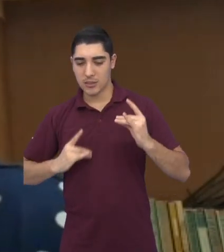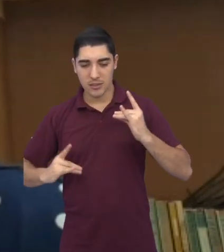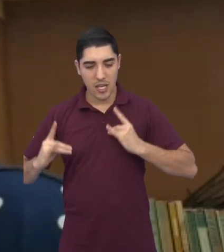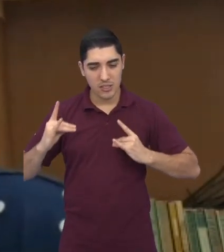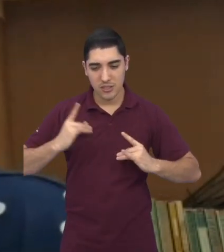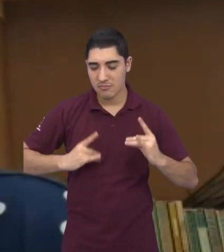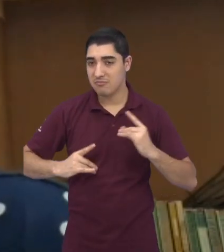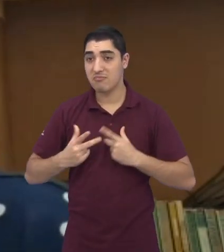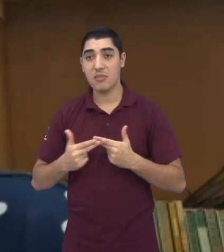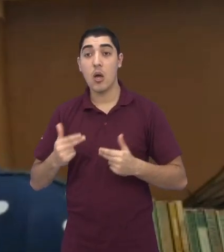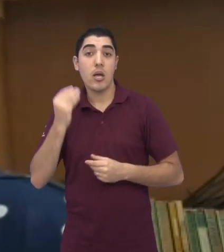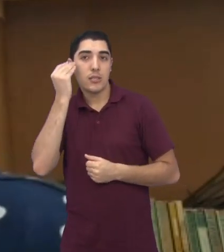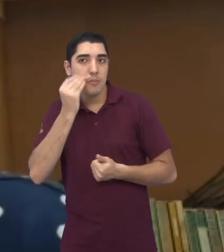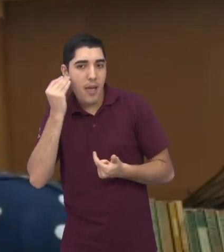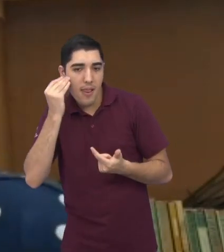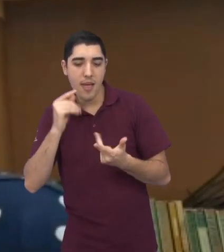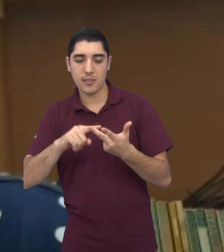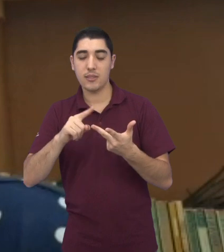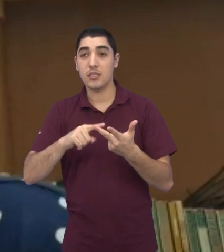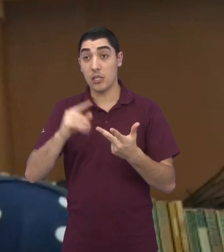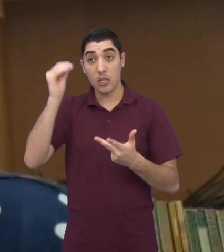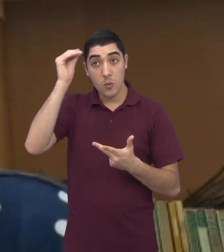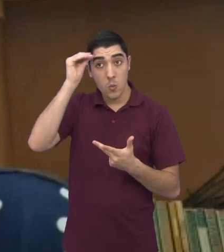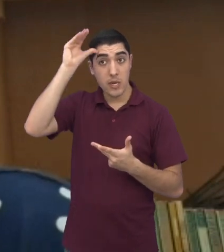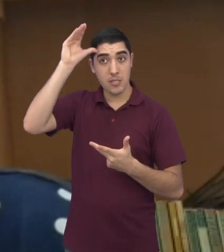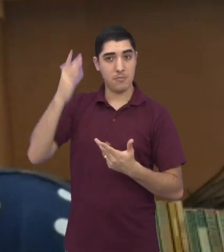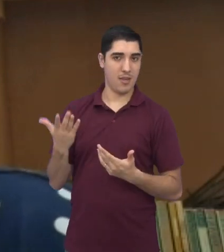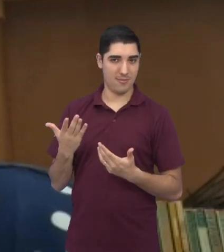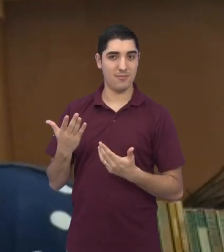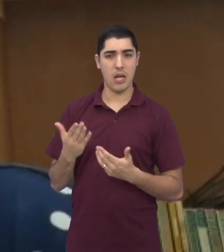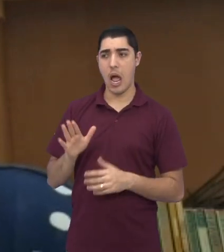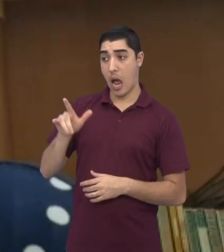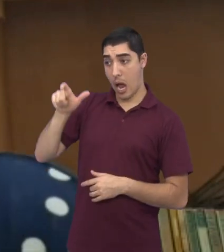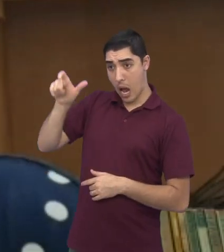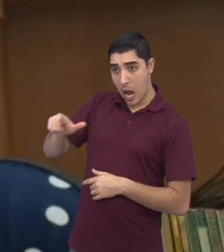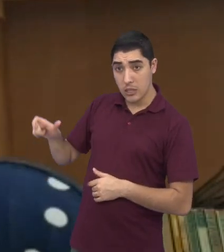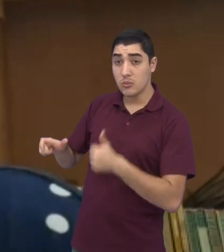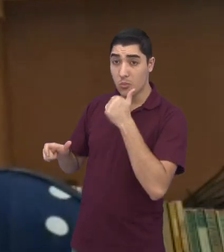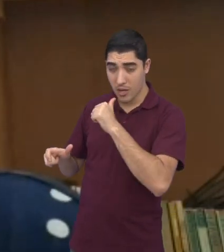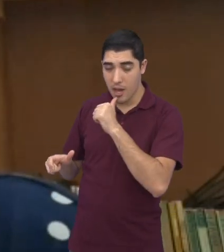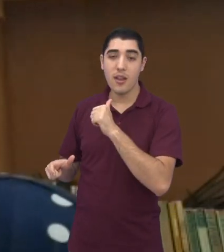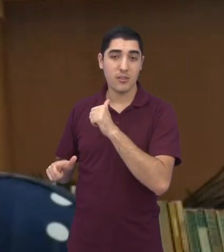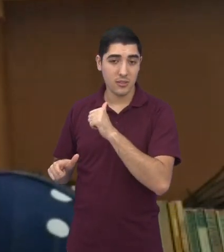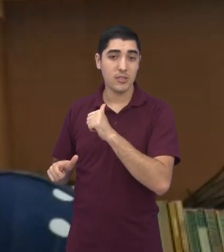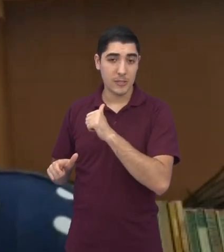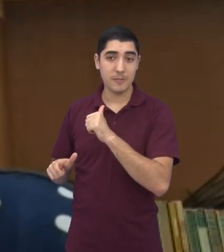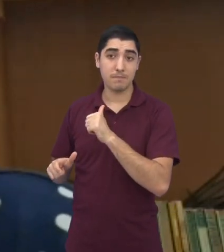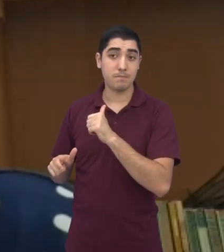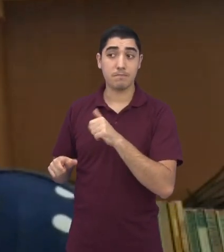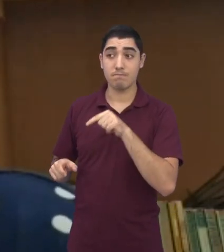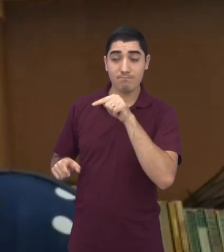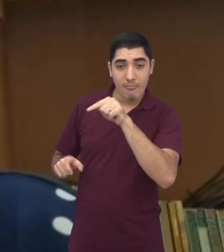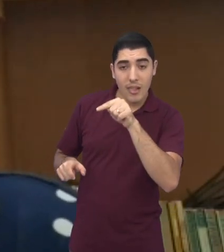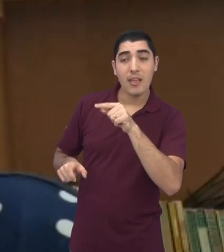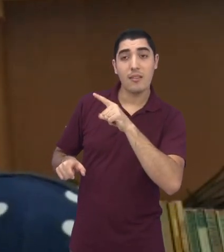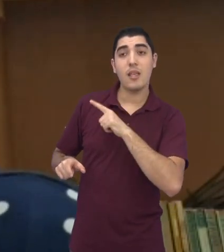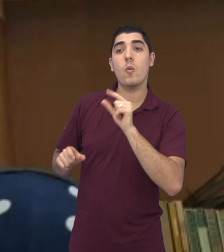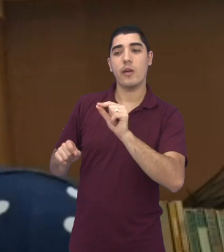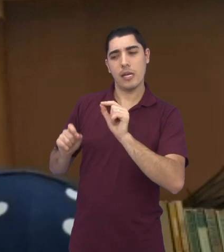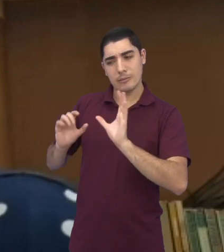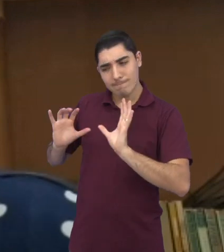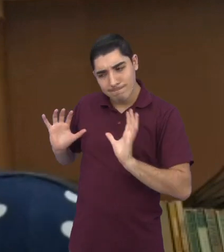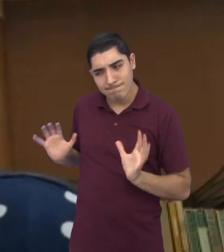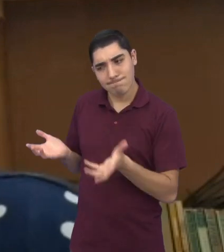a experiência e o conhecimento. As mulheres não têm esse problema, né? Você tem um